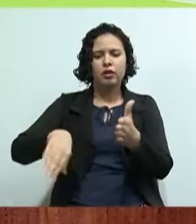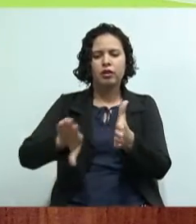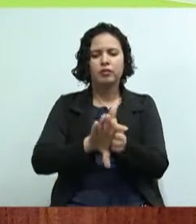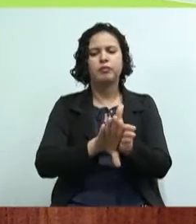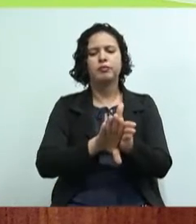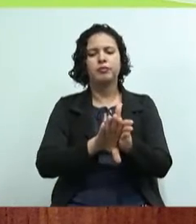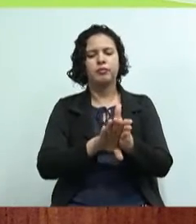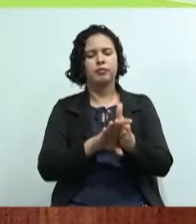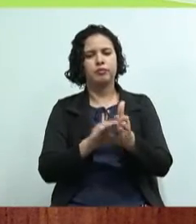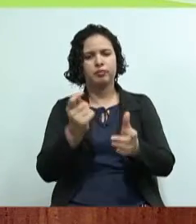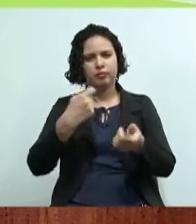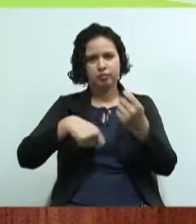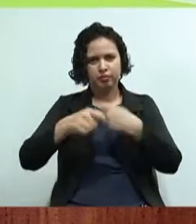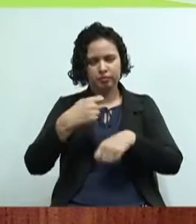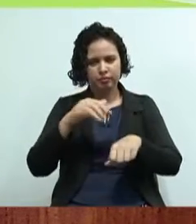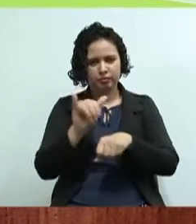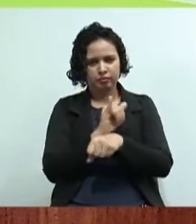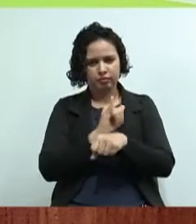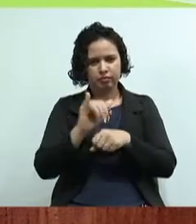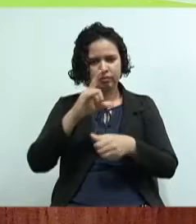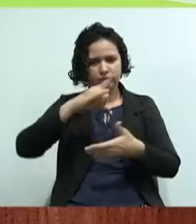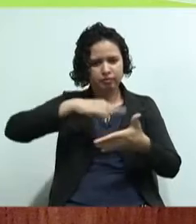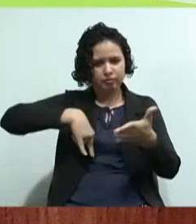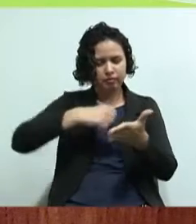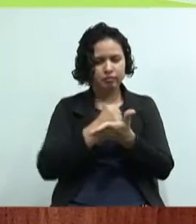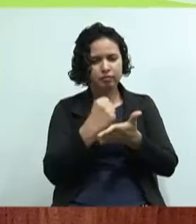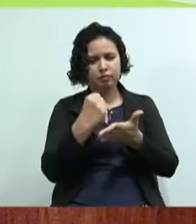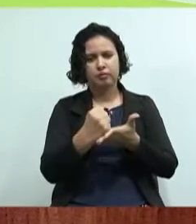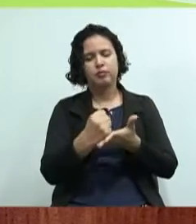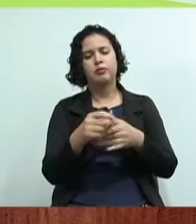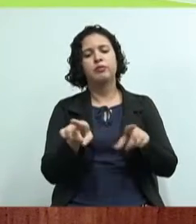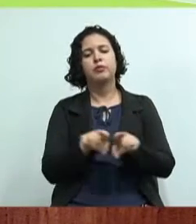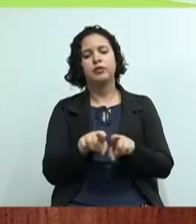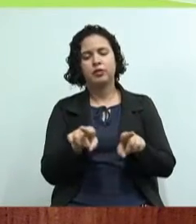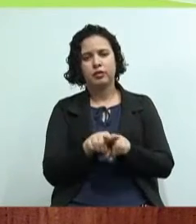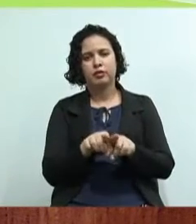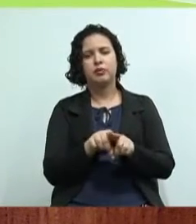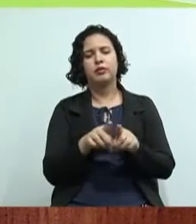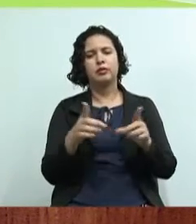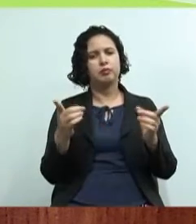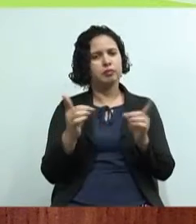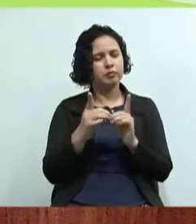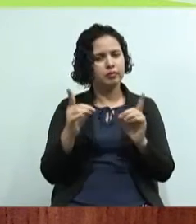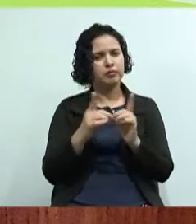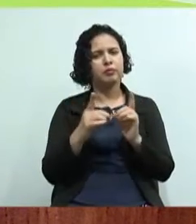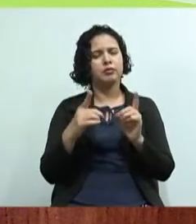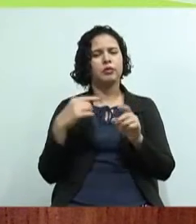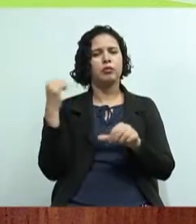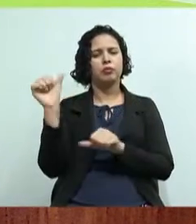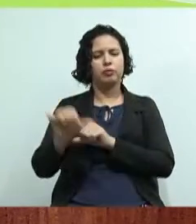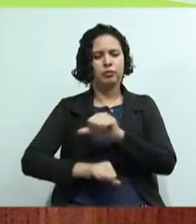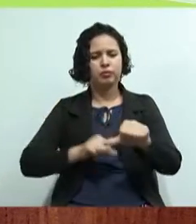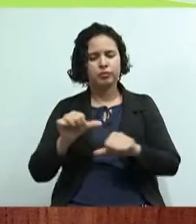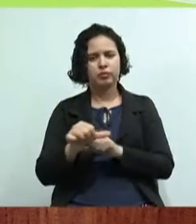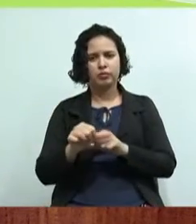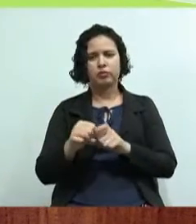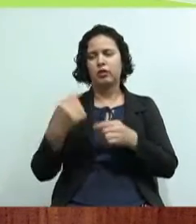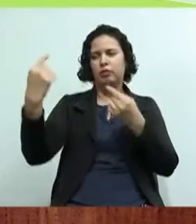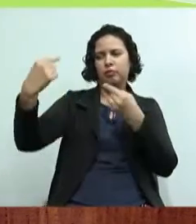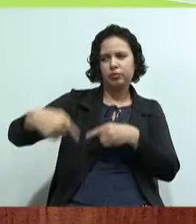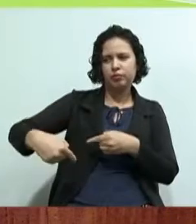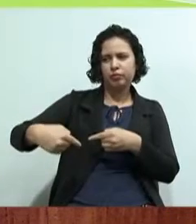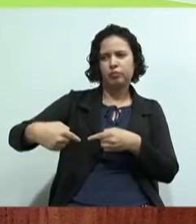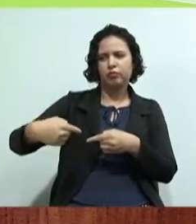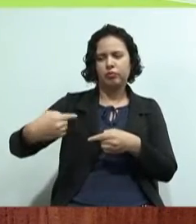o planejamento estratégico, enquanto documento organizacional, também é um documento dinâmico, é um documento que, em virtude das ameaças